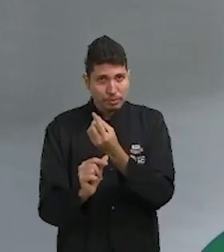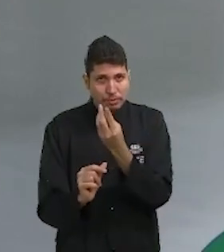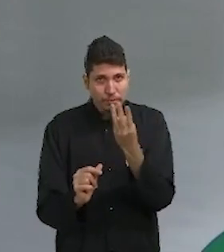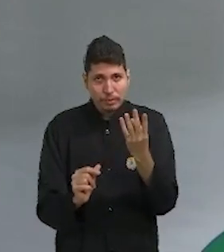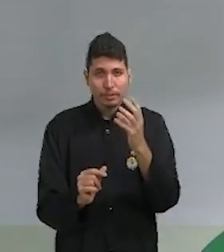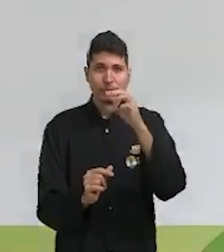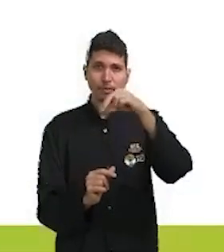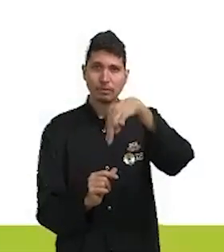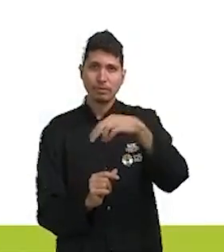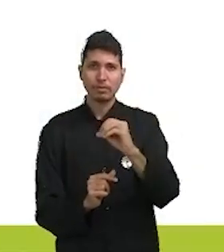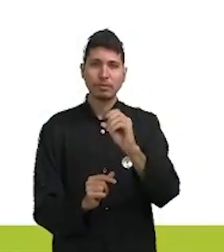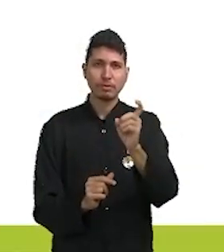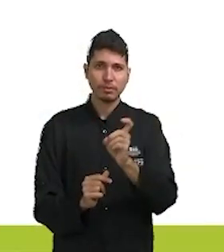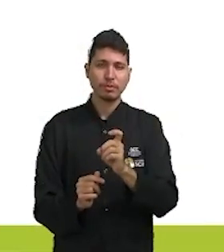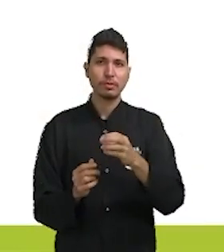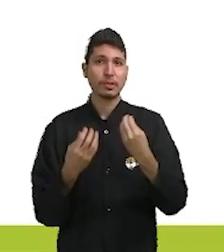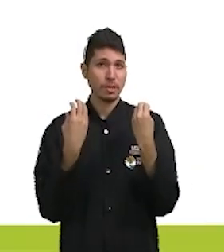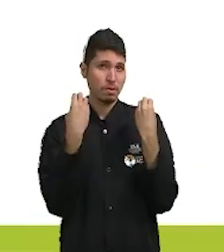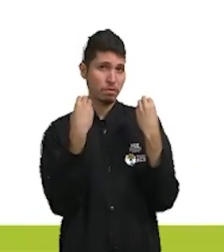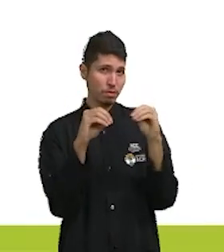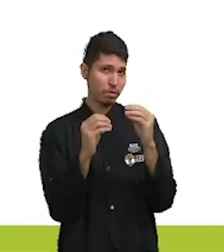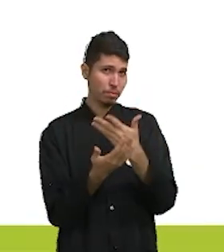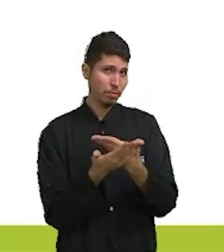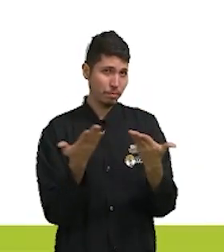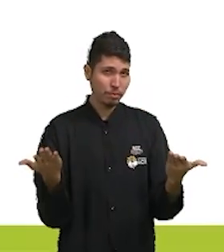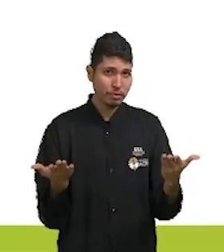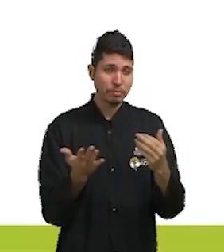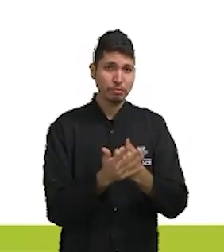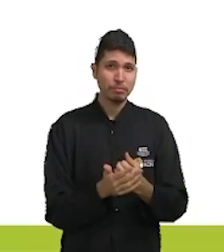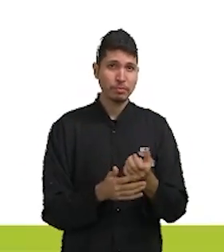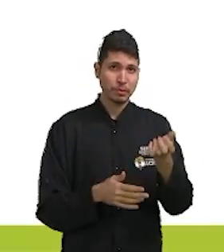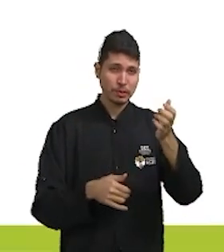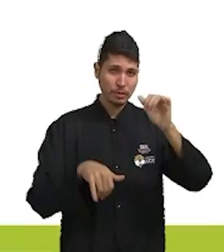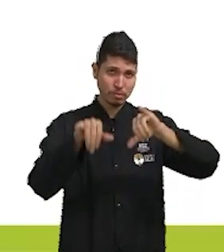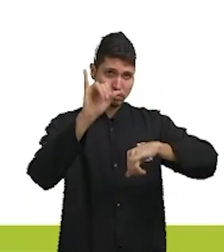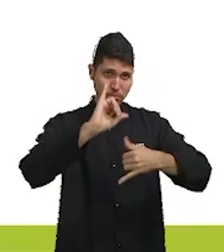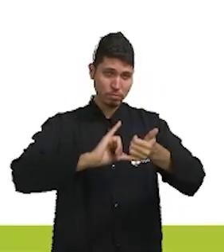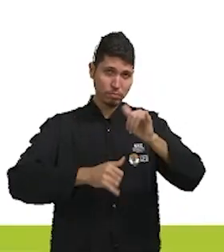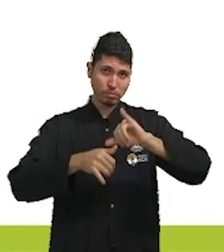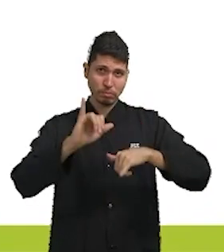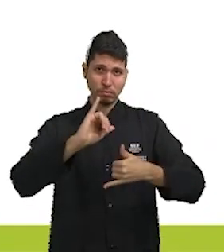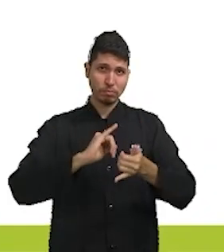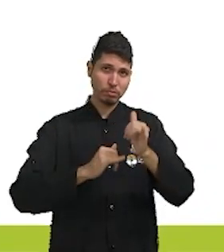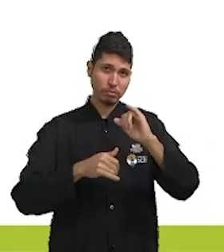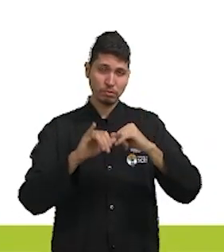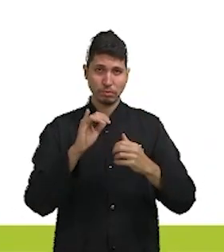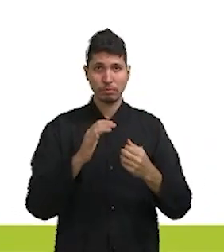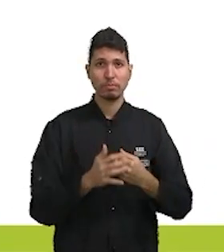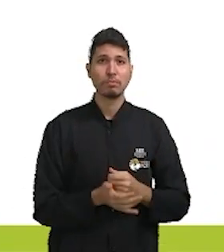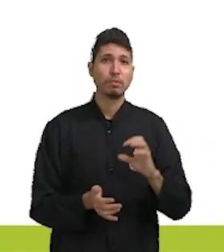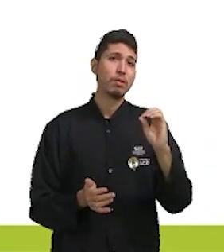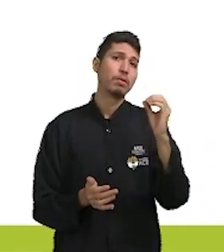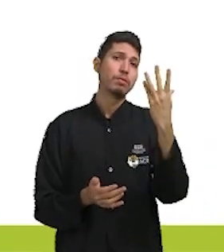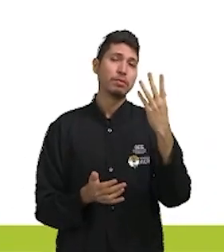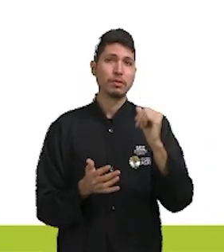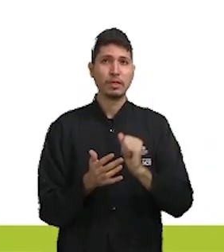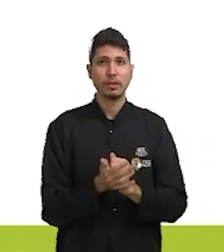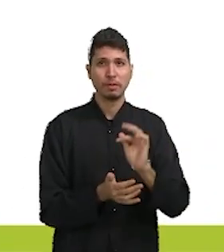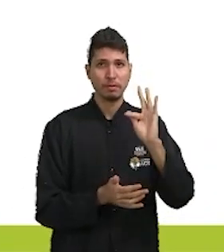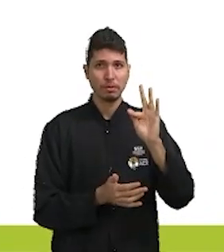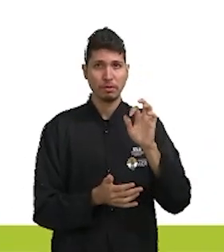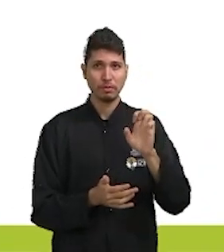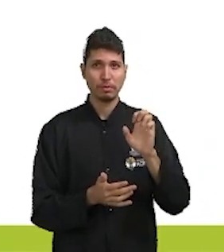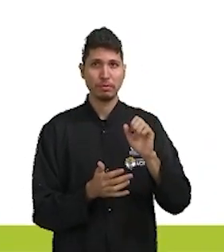isso. Coloquei aqui para vocês uma reação química que está acontecendo entre o